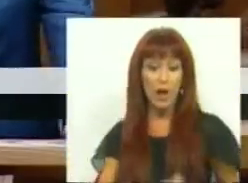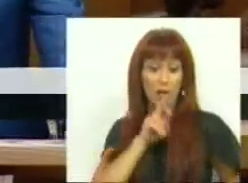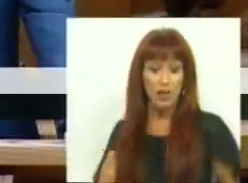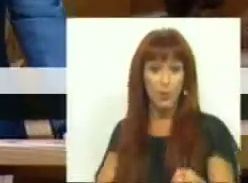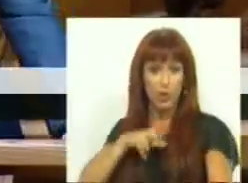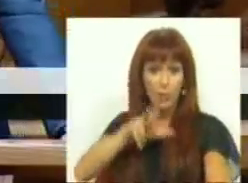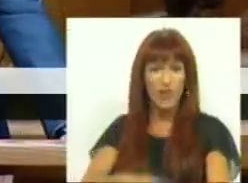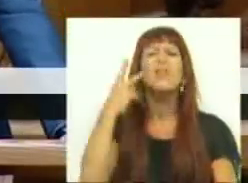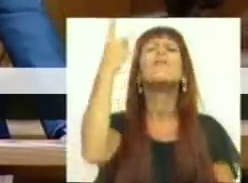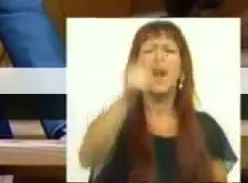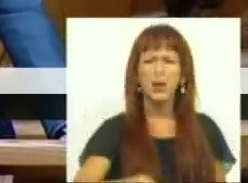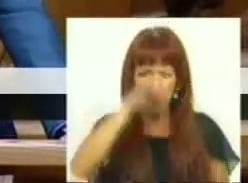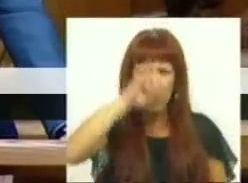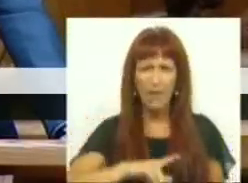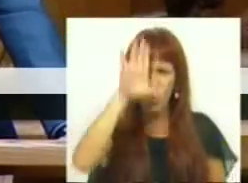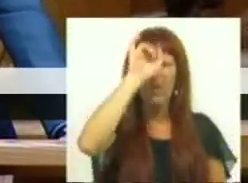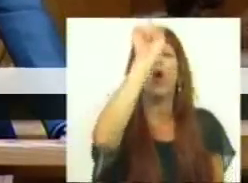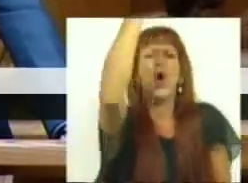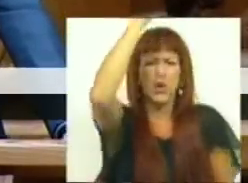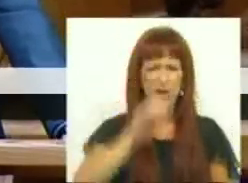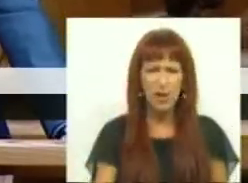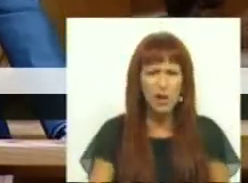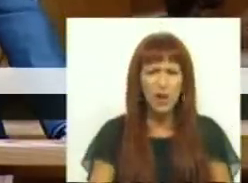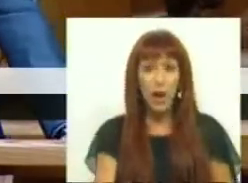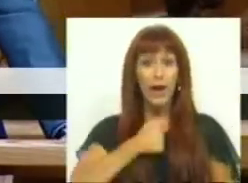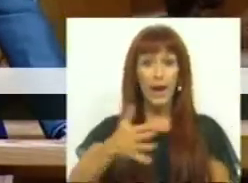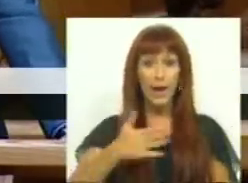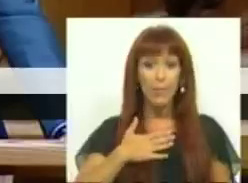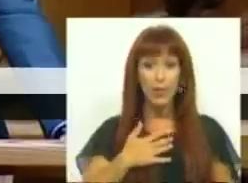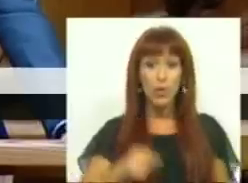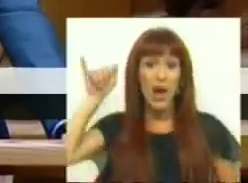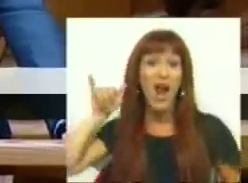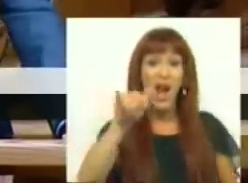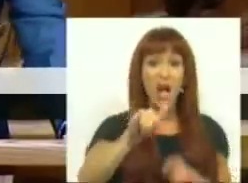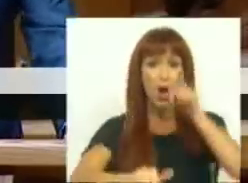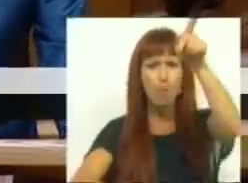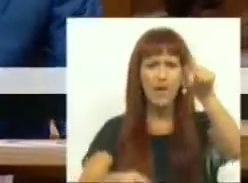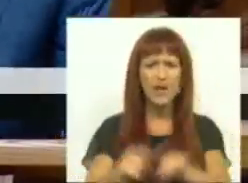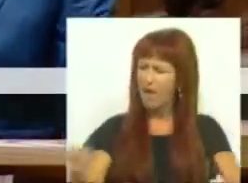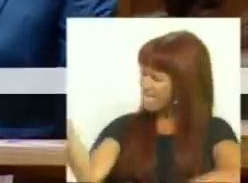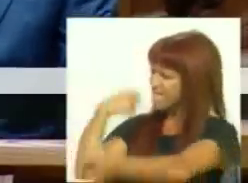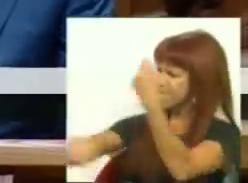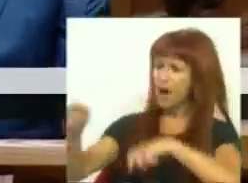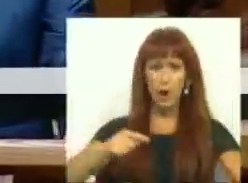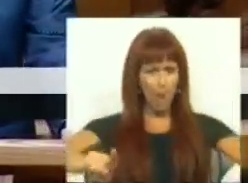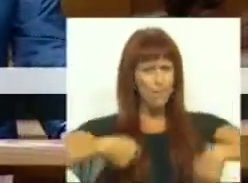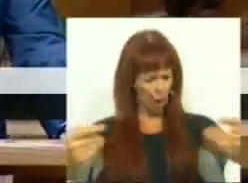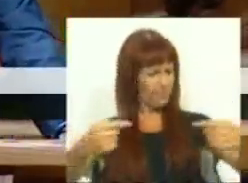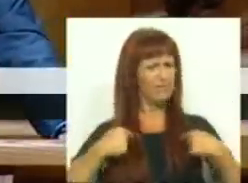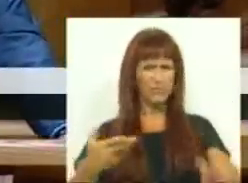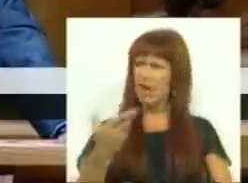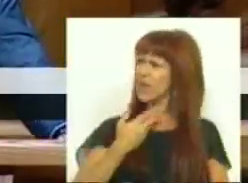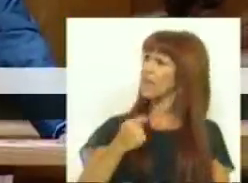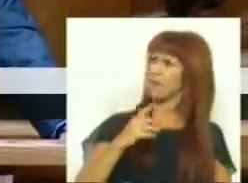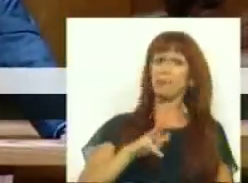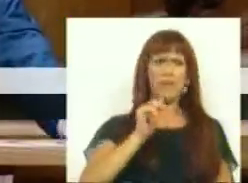país. Vejam do que se lembra este Governo. A empresa dos aeroportos vai vender a si própria, endividando-se